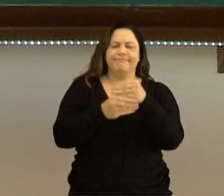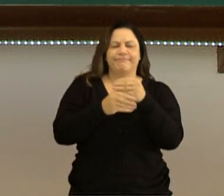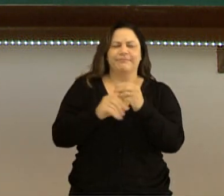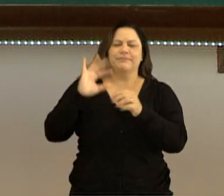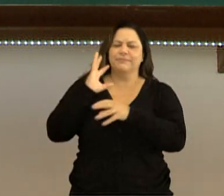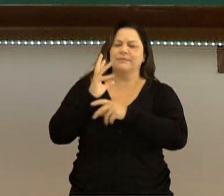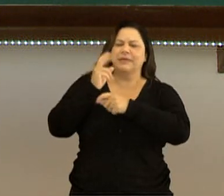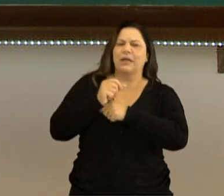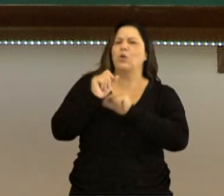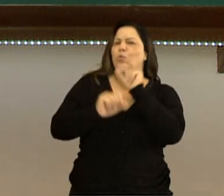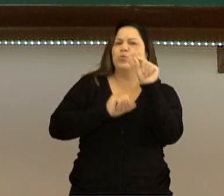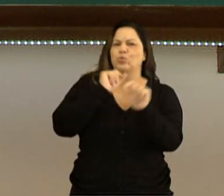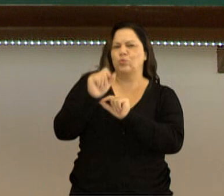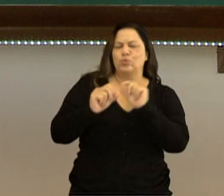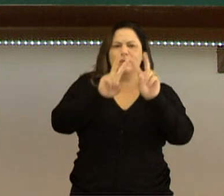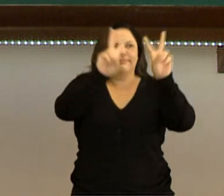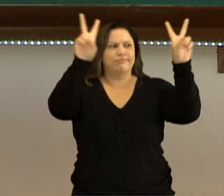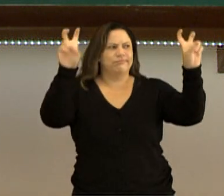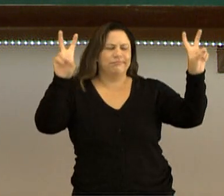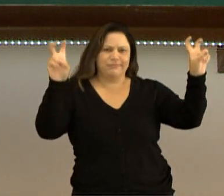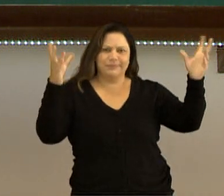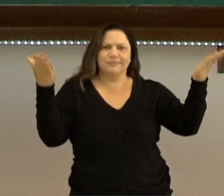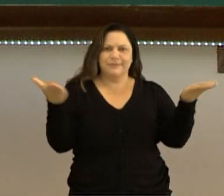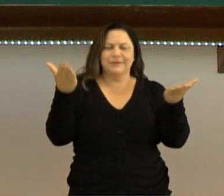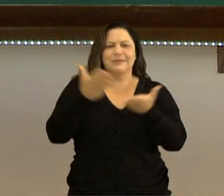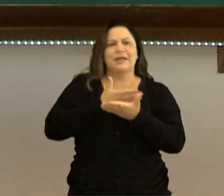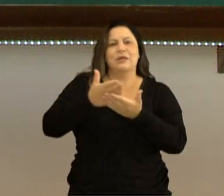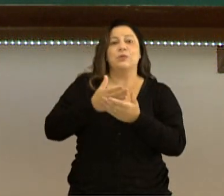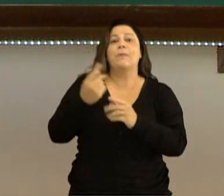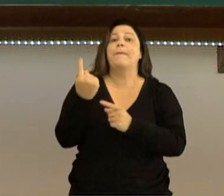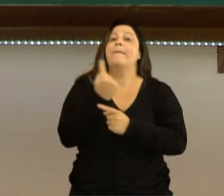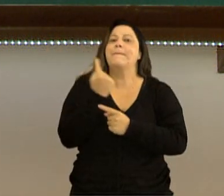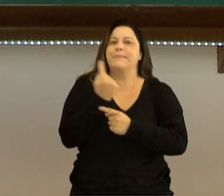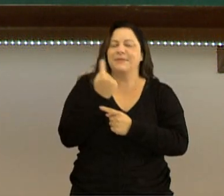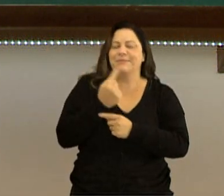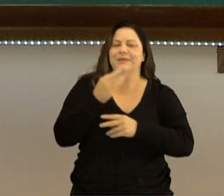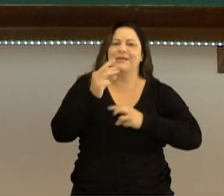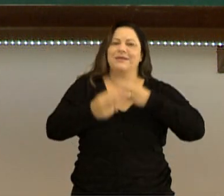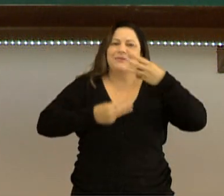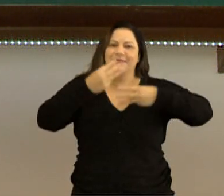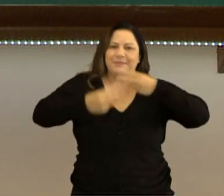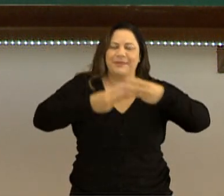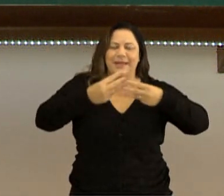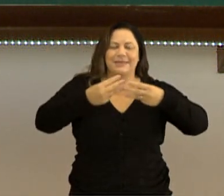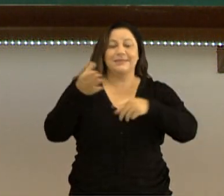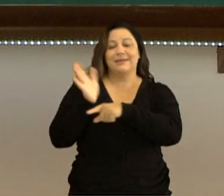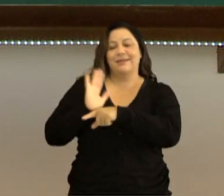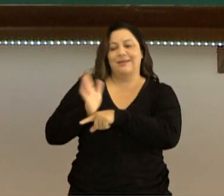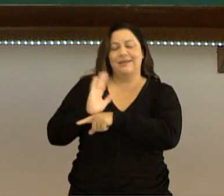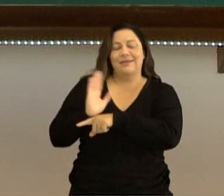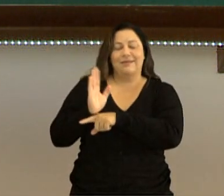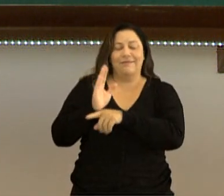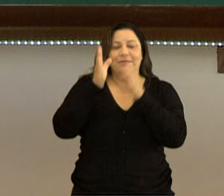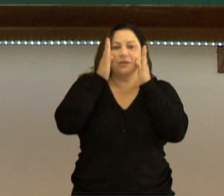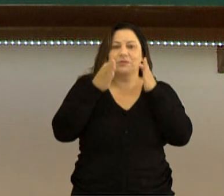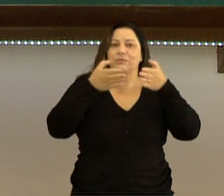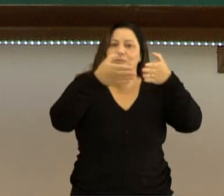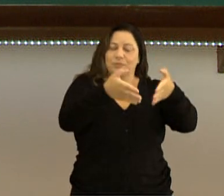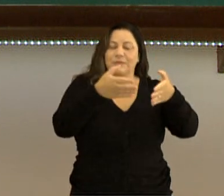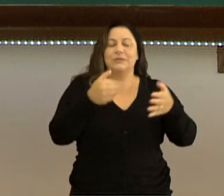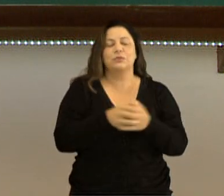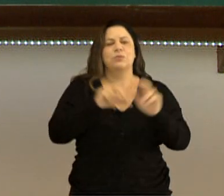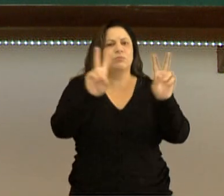começar a retomada dos assuntos deste primeiro trimestre. Nesse vídeo especificamente a gente vai retomar